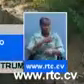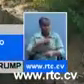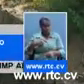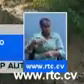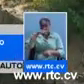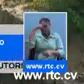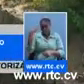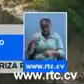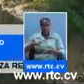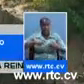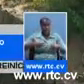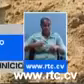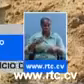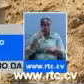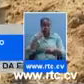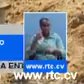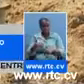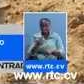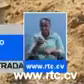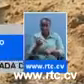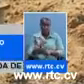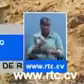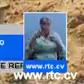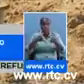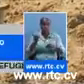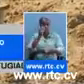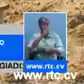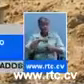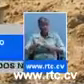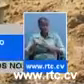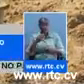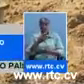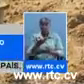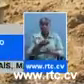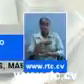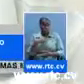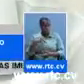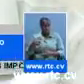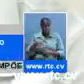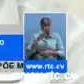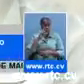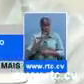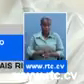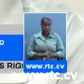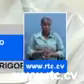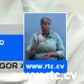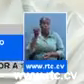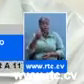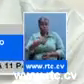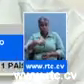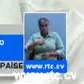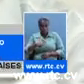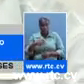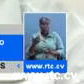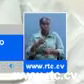Municipal da Praia parece estar sem verbas para ajudar a Delegacia de Saúde neste combate. Quando nós vamos intervir nesta área,